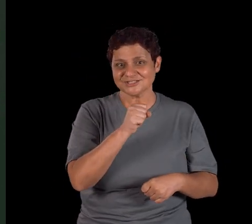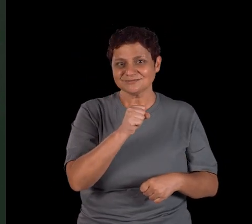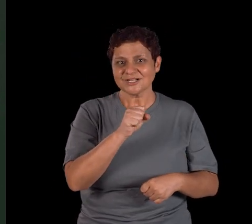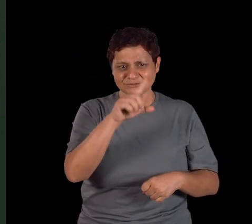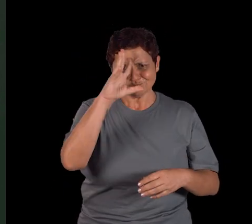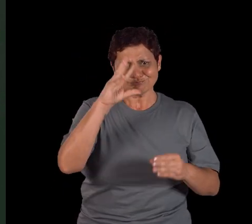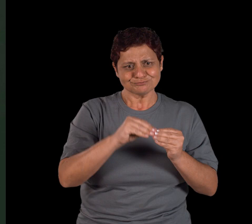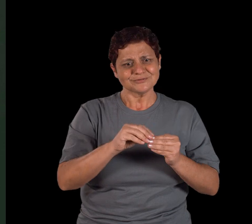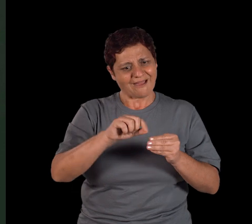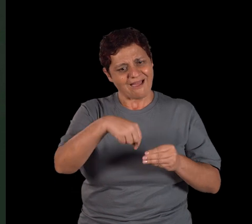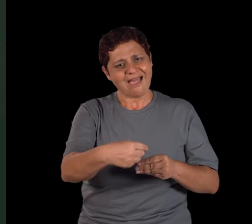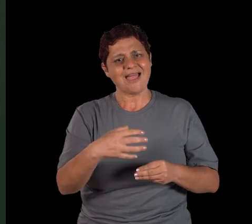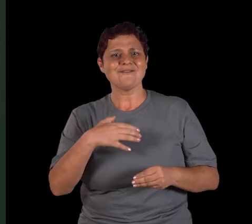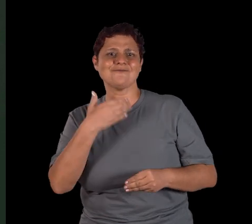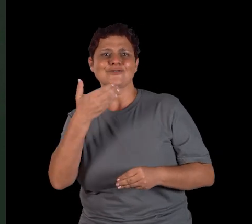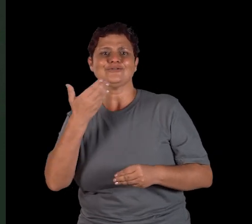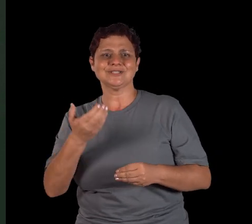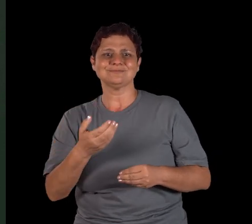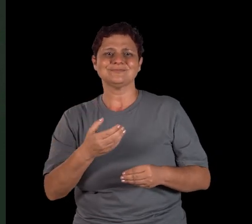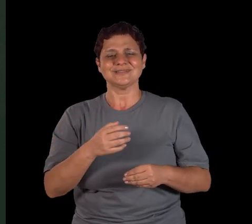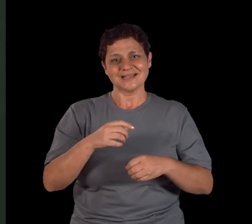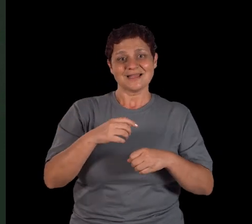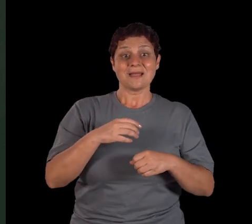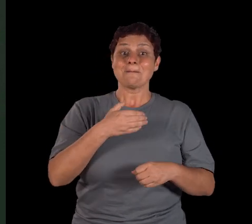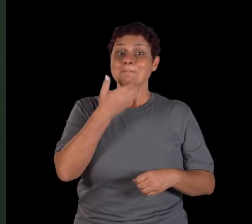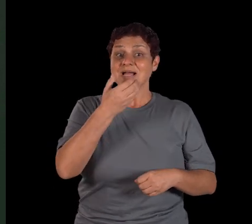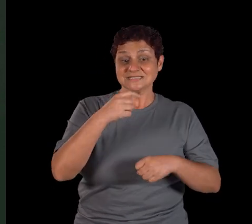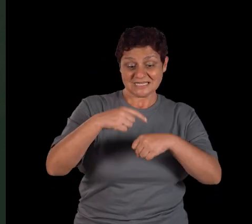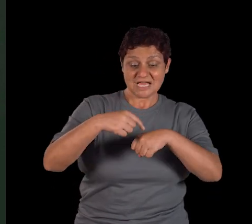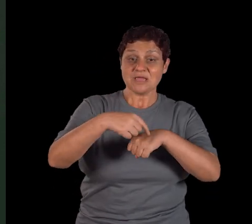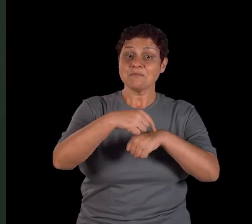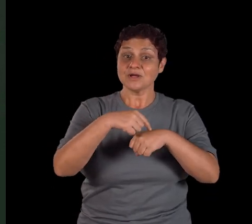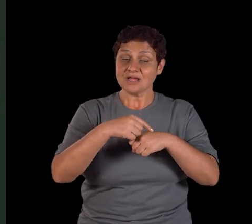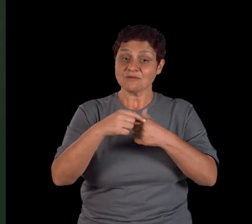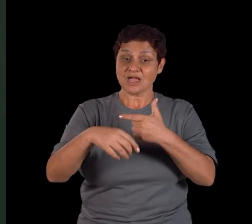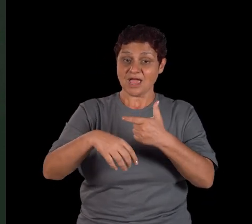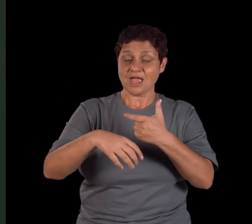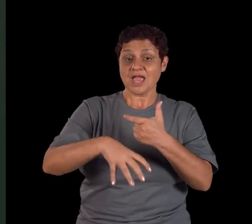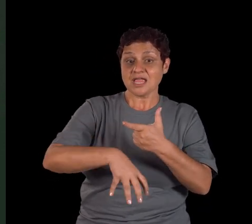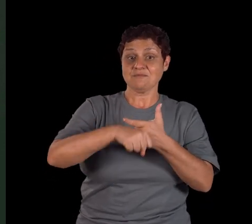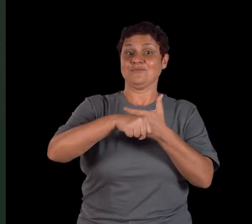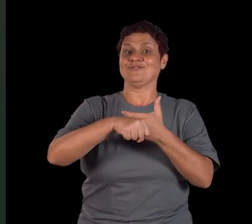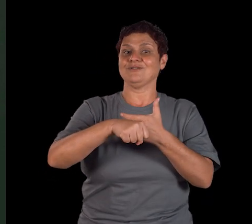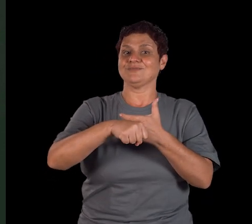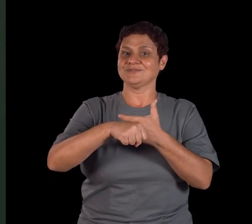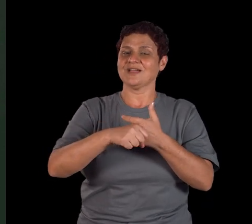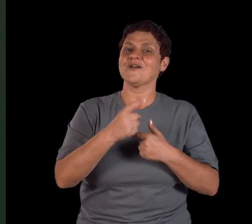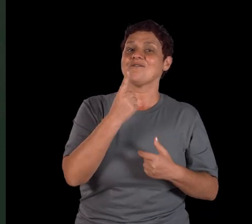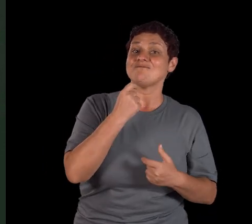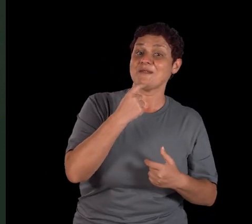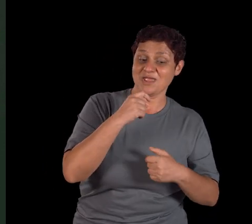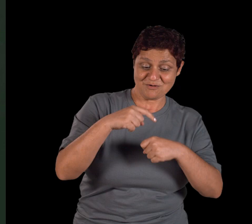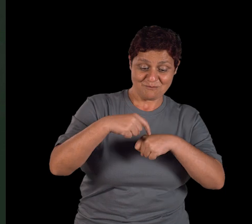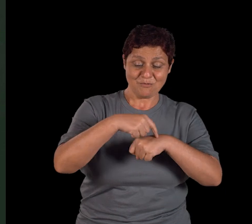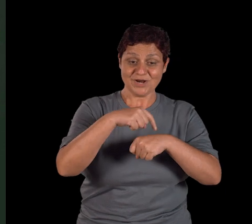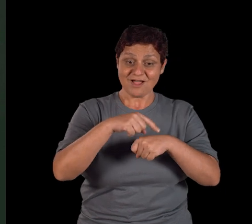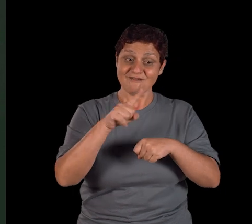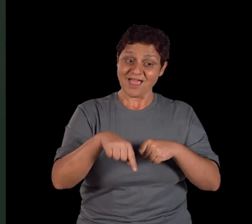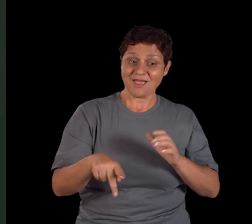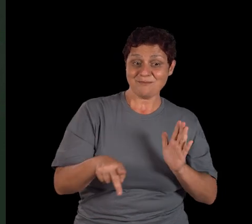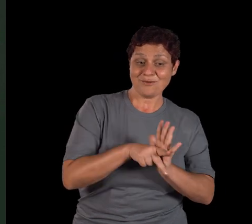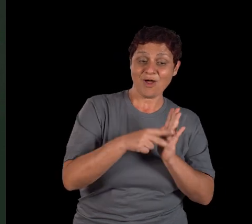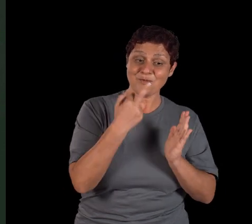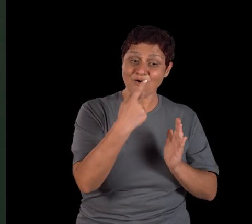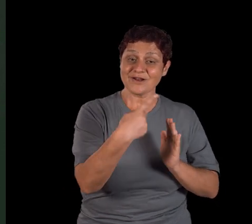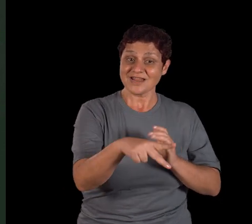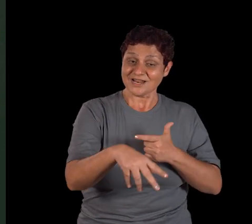certo? Então, ó, maçã e morango são hiponômios. Então eu falo assim, ó, vermelho morango. Vermelho específico, daquela cor, daquela